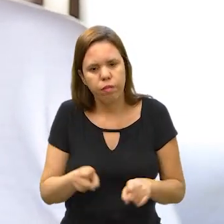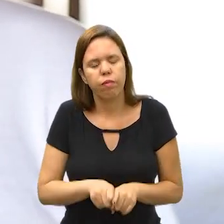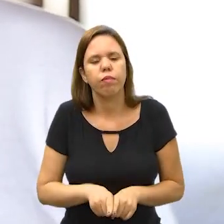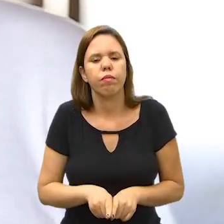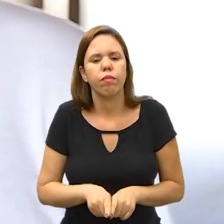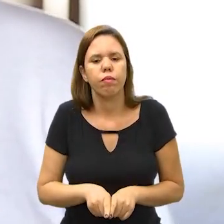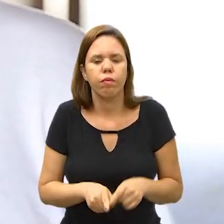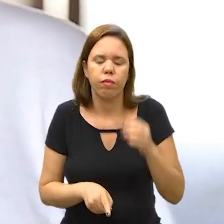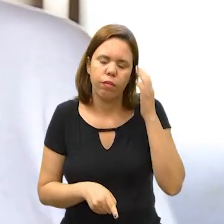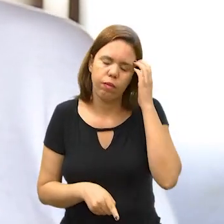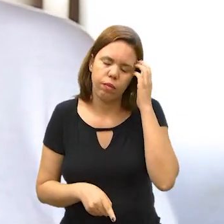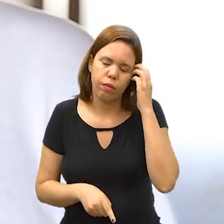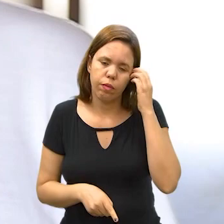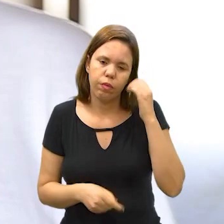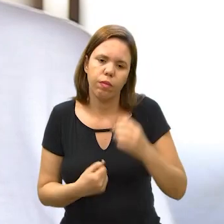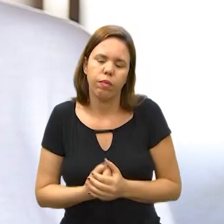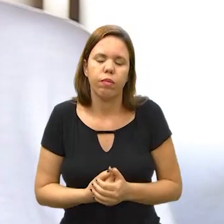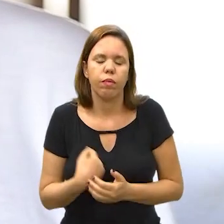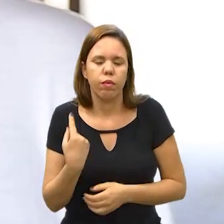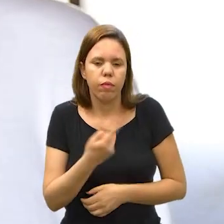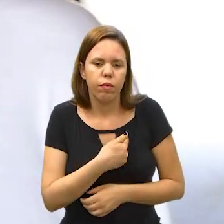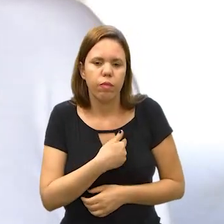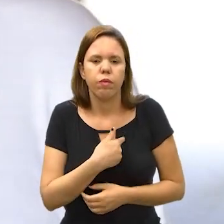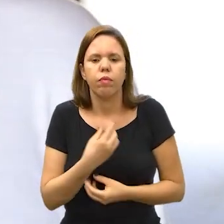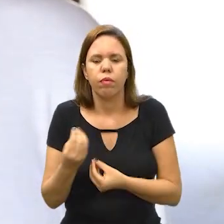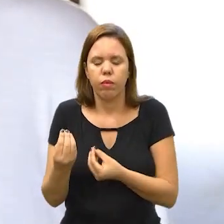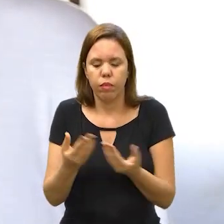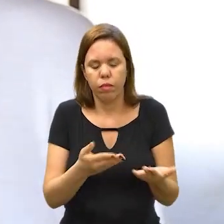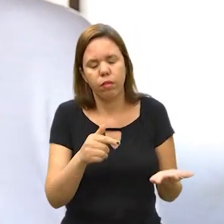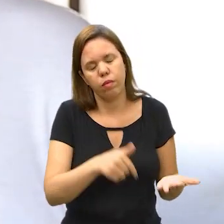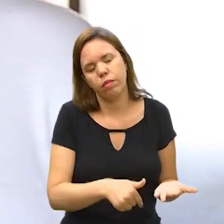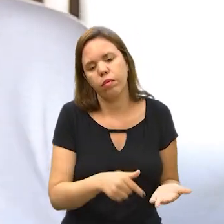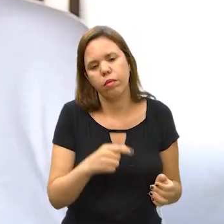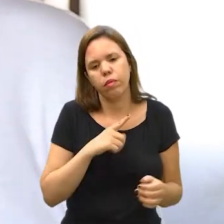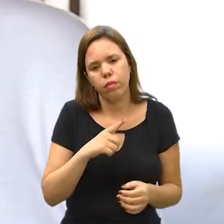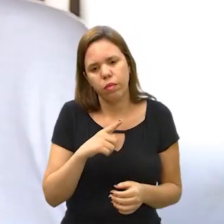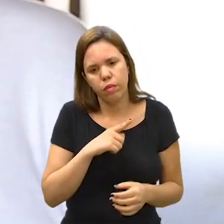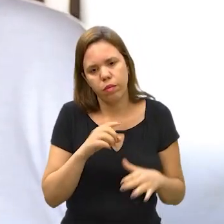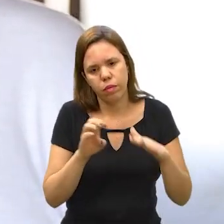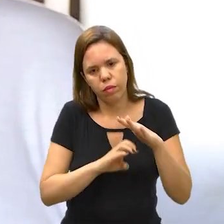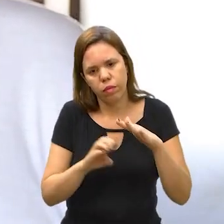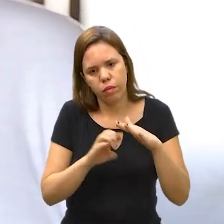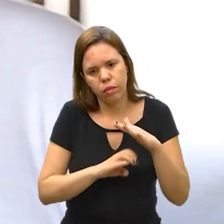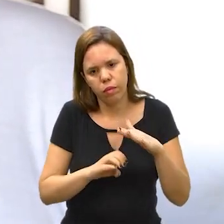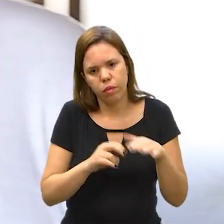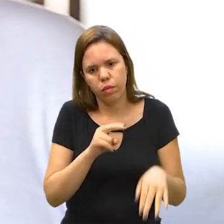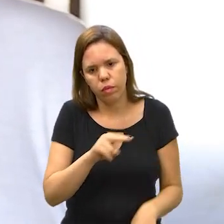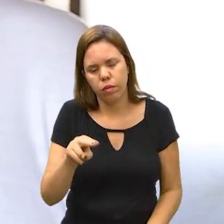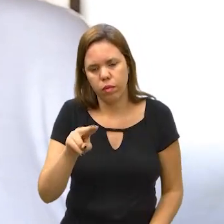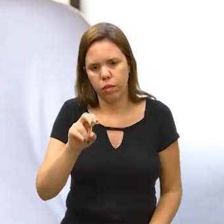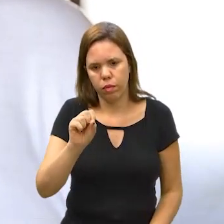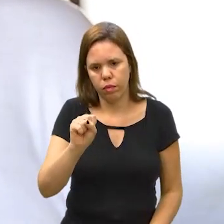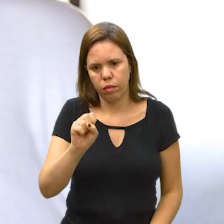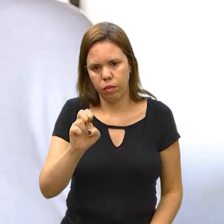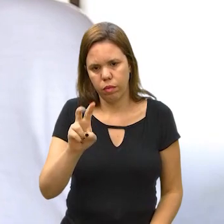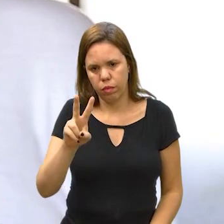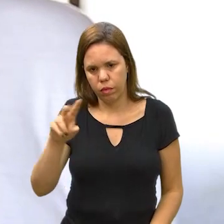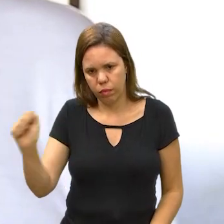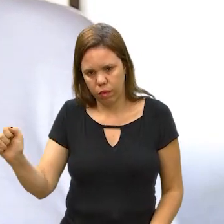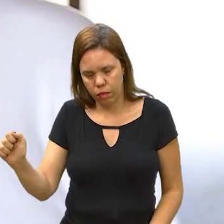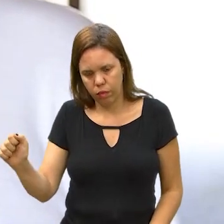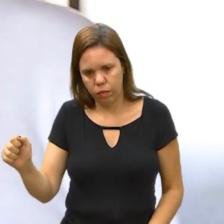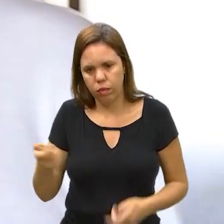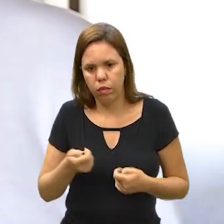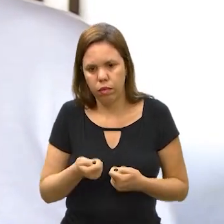também, a parte é dele, que nos encaminha. E nós temos uma empresa chamada Seva, que também